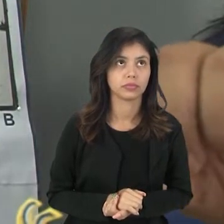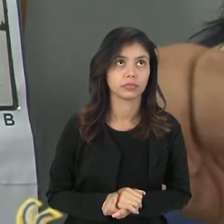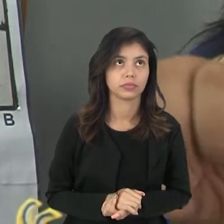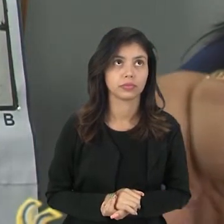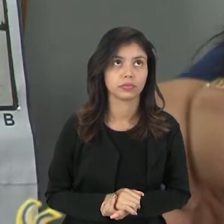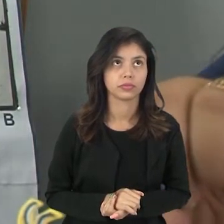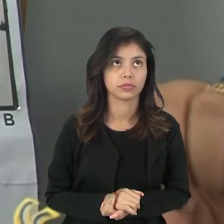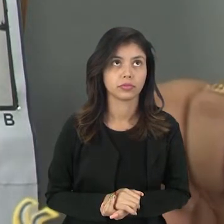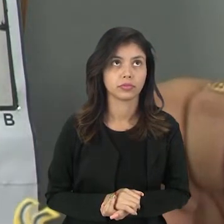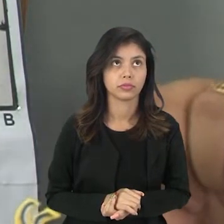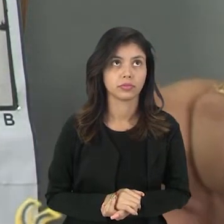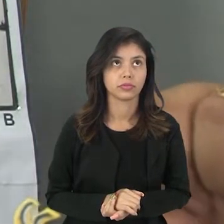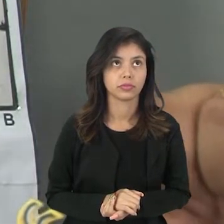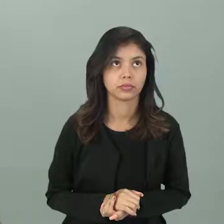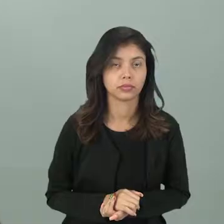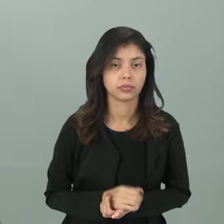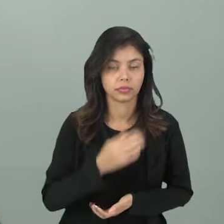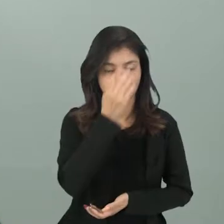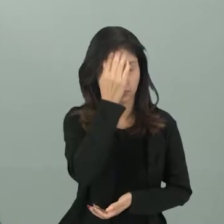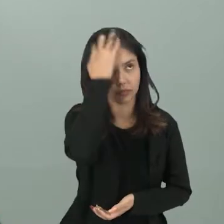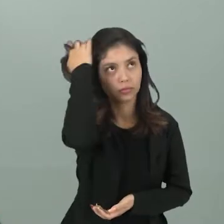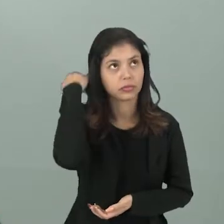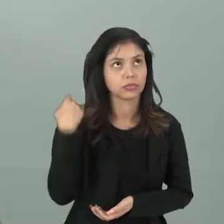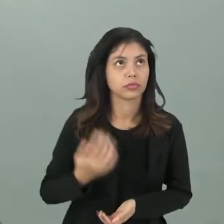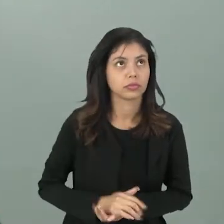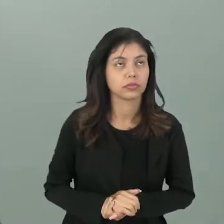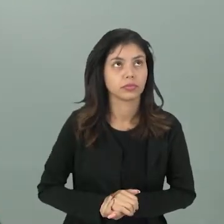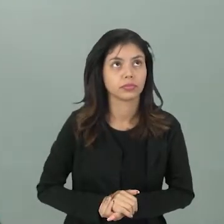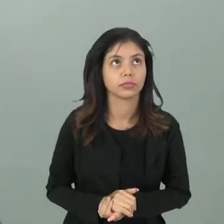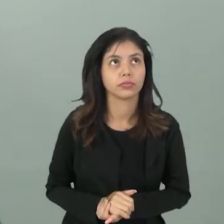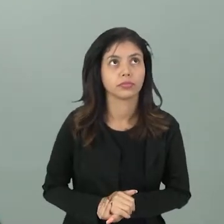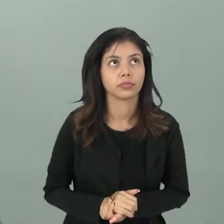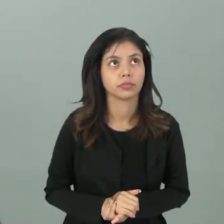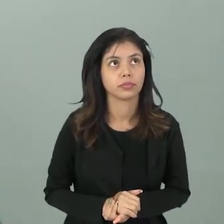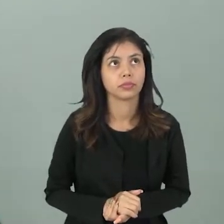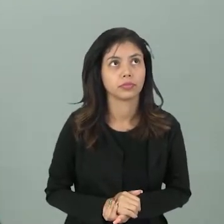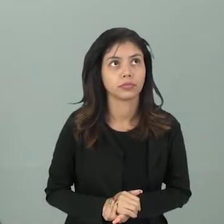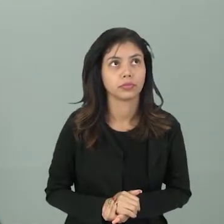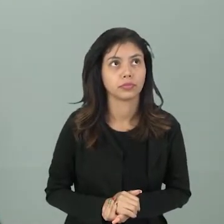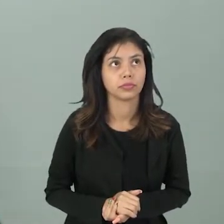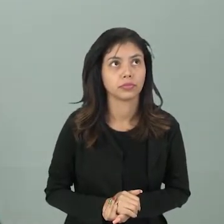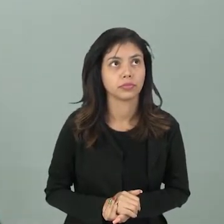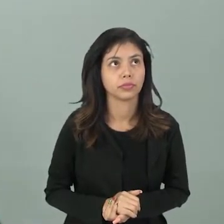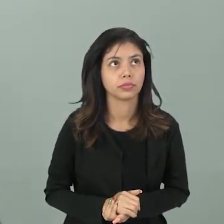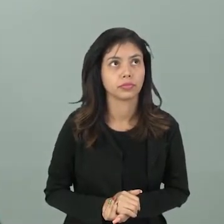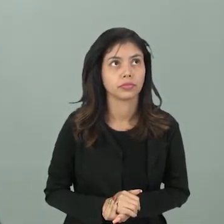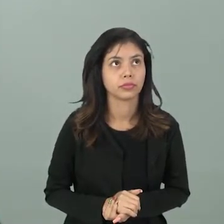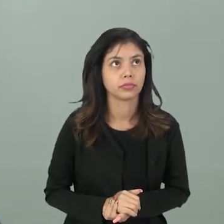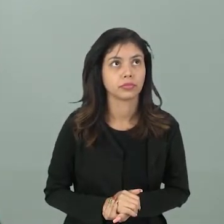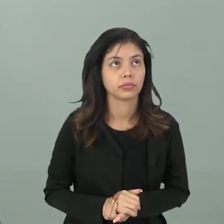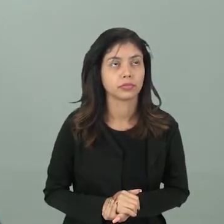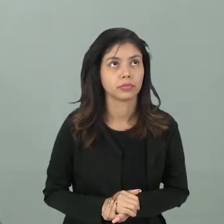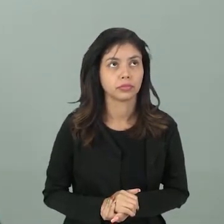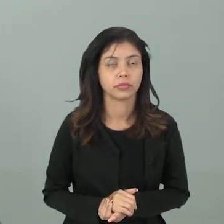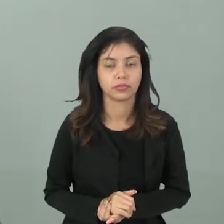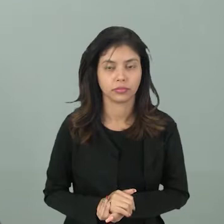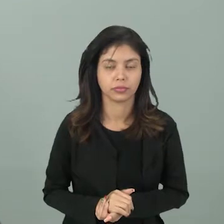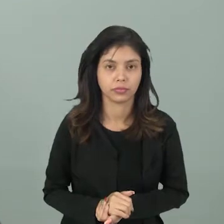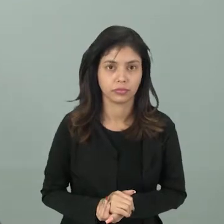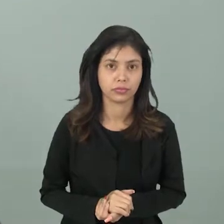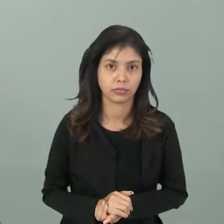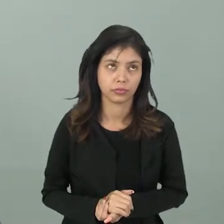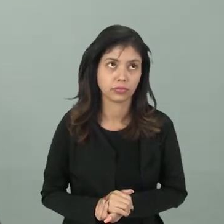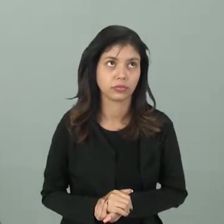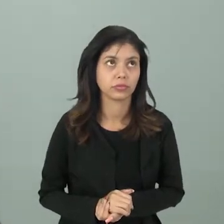temos a Mônica, onde ela recebeu, vocês podem observar aí, a Mônica,